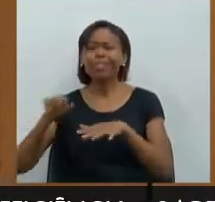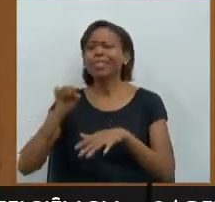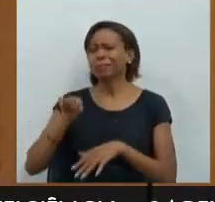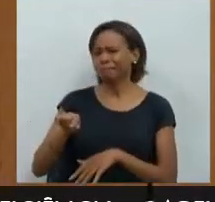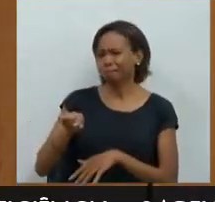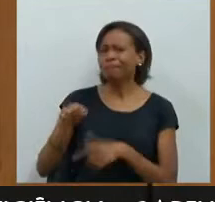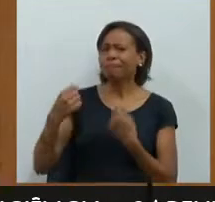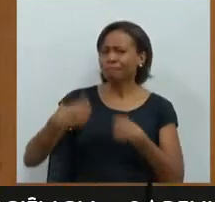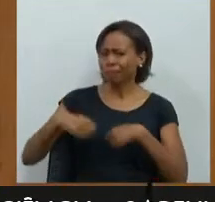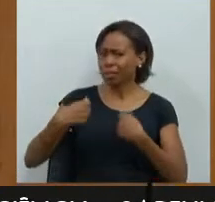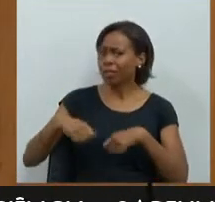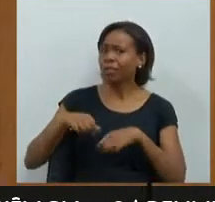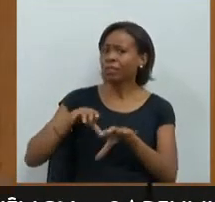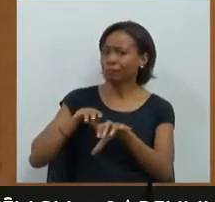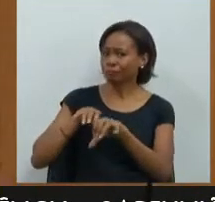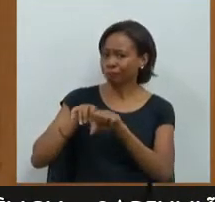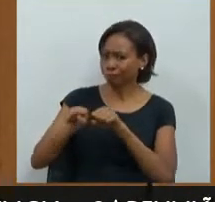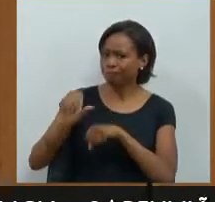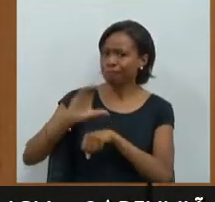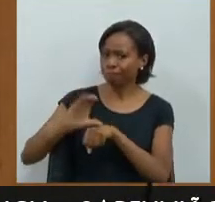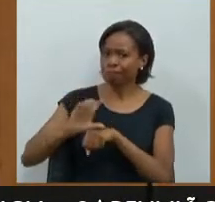necessidade de formação lá. Tá?